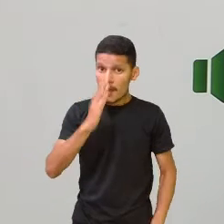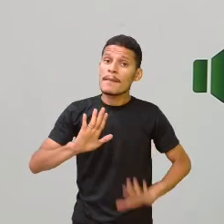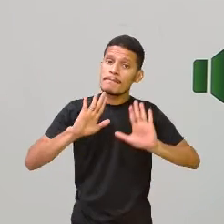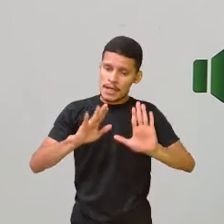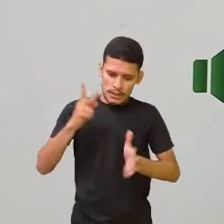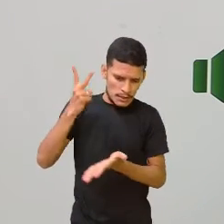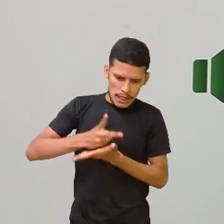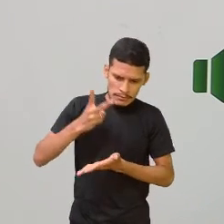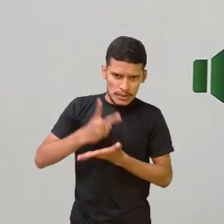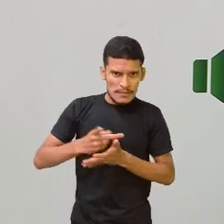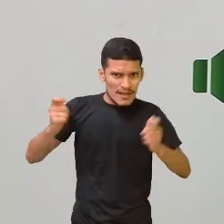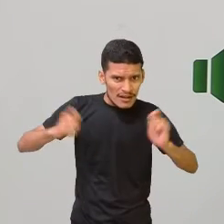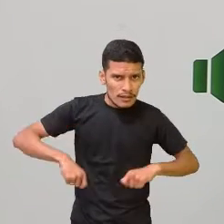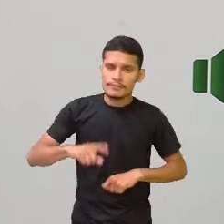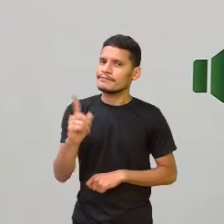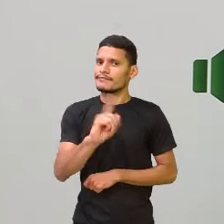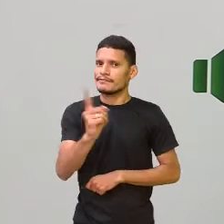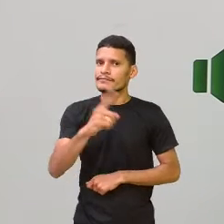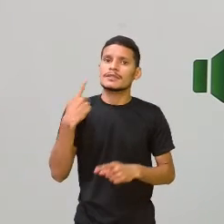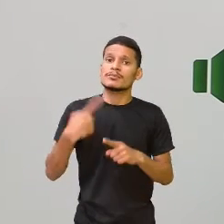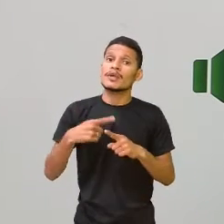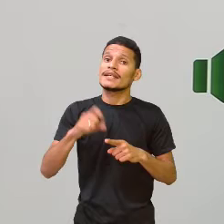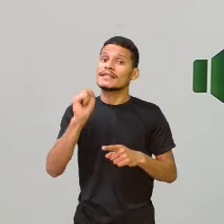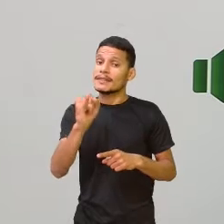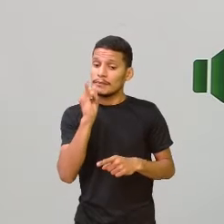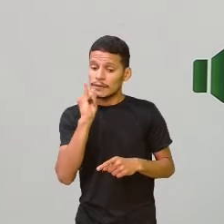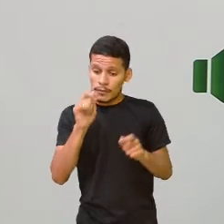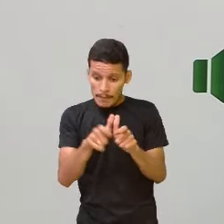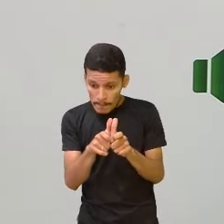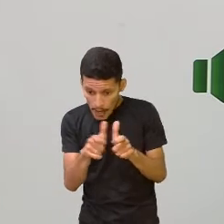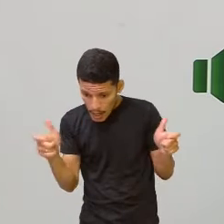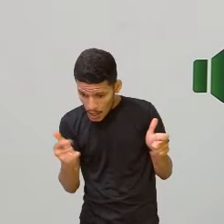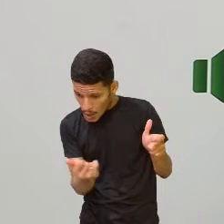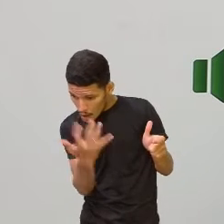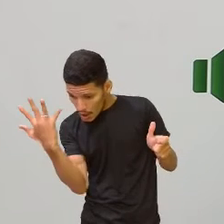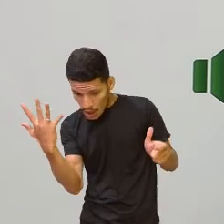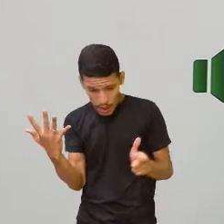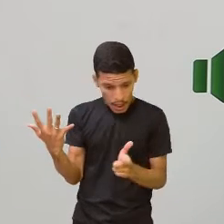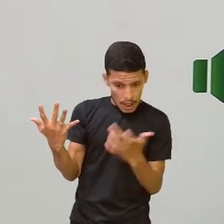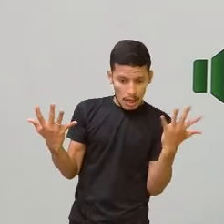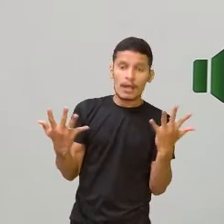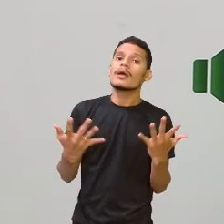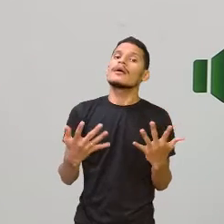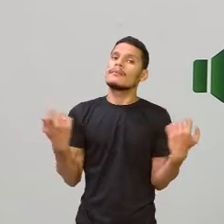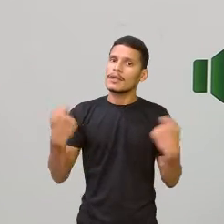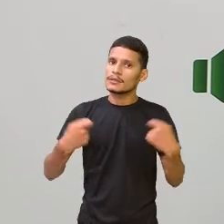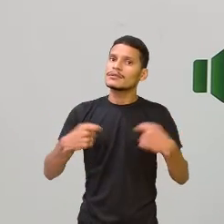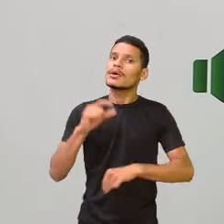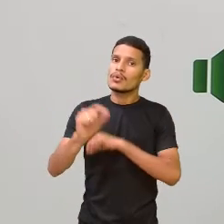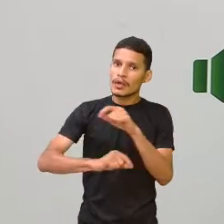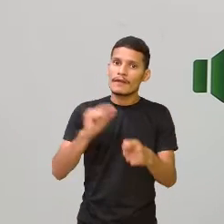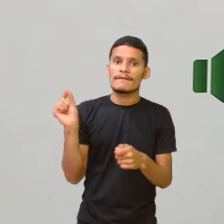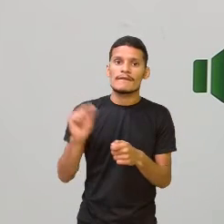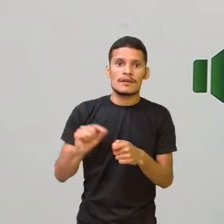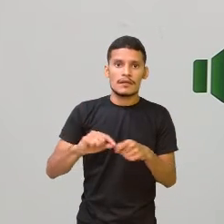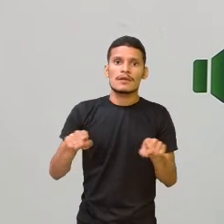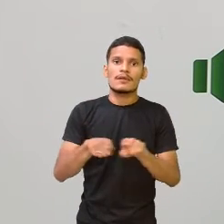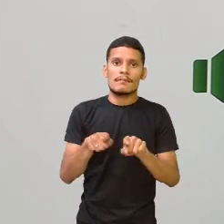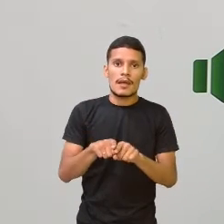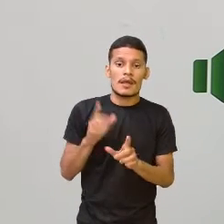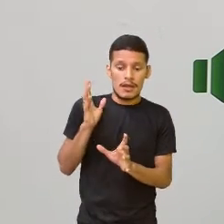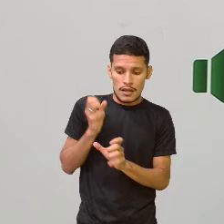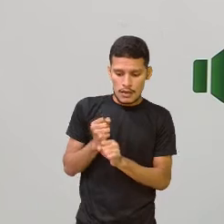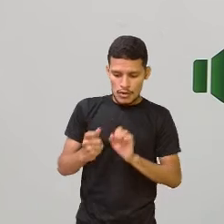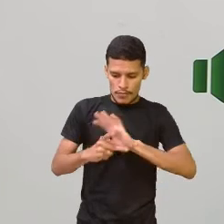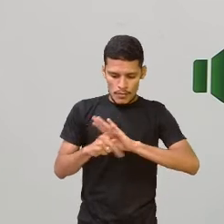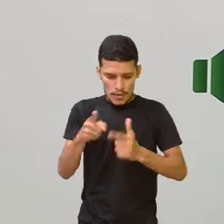é possível, porque quanto maior o número, maior tem que ser feito o cálculo de divisão, né? Mas isso